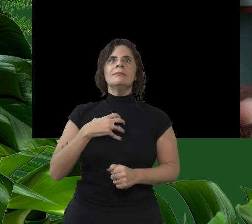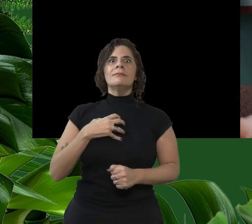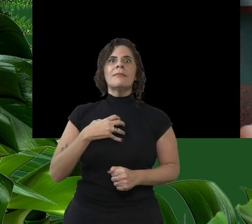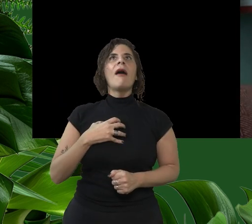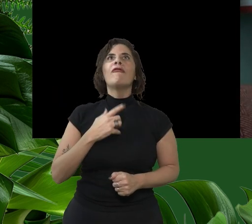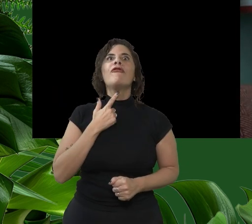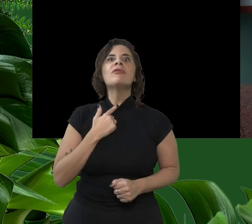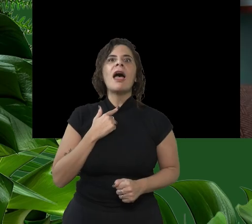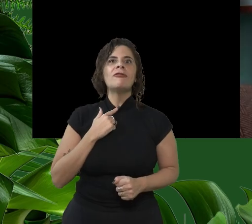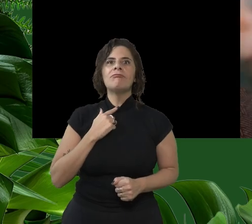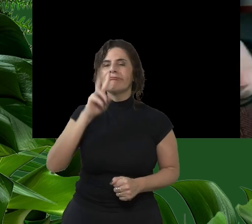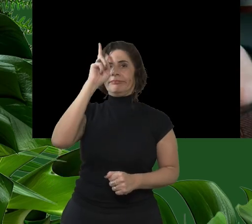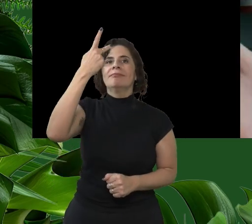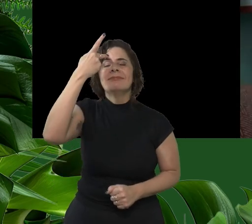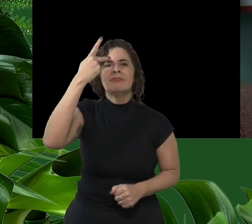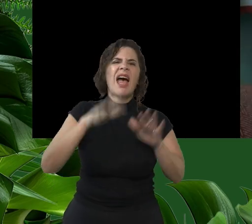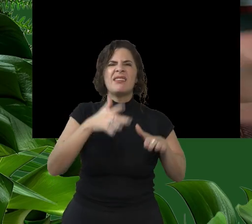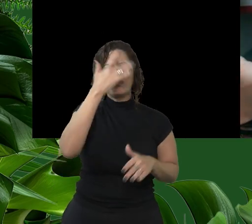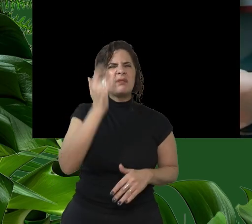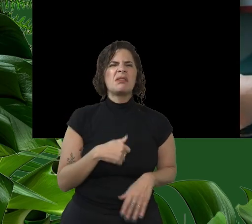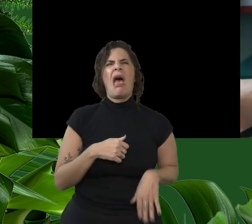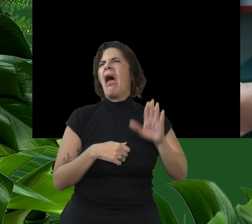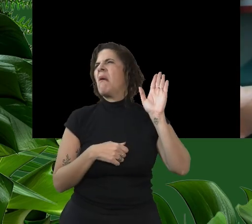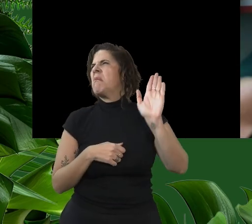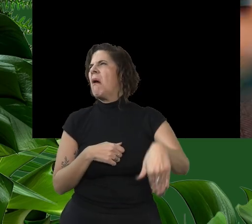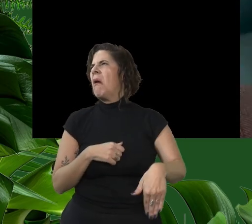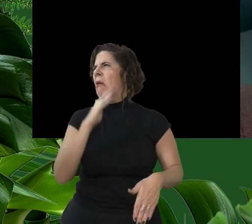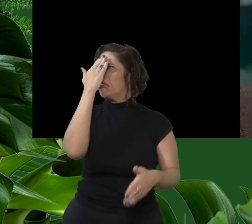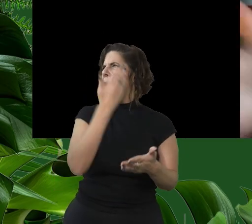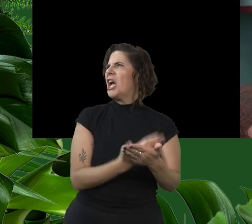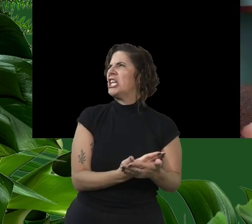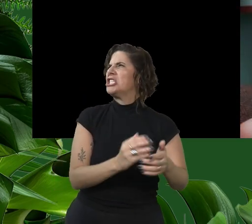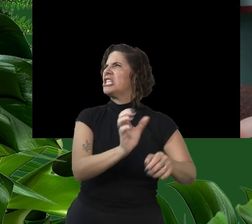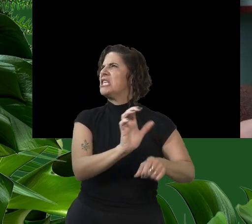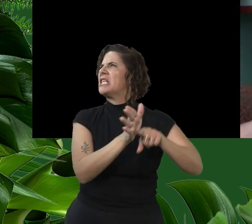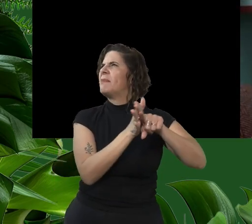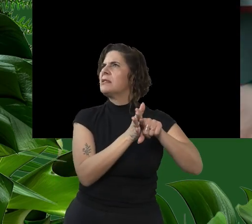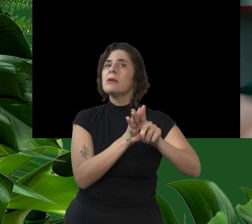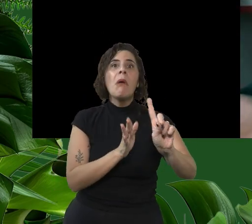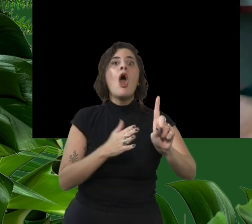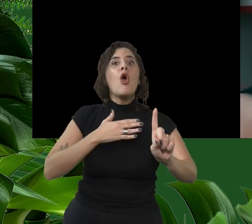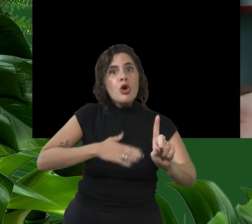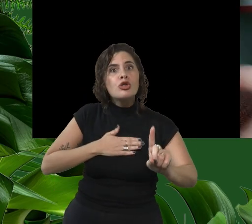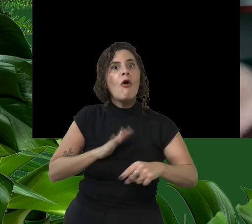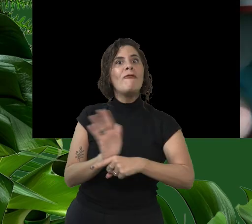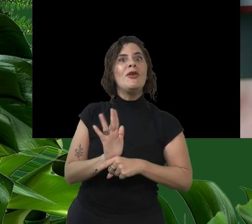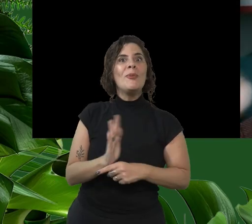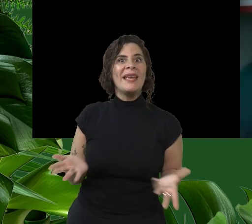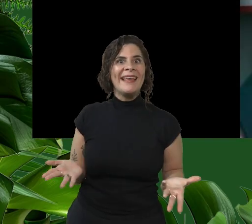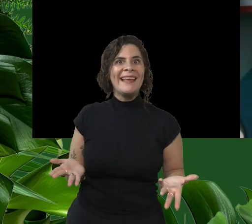um negacionista, que assim declarado, que fala, não, eu não acredito na ciência, mas adorei o seu documentário, Yara. Eu Eu falo, bom, então